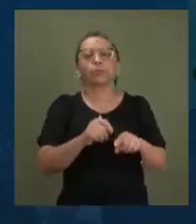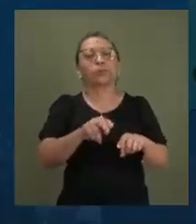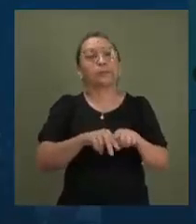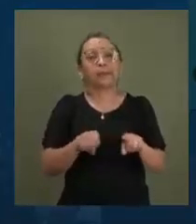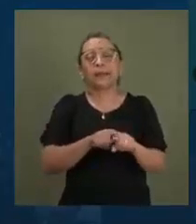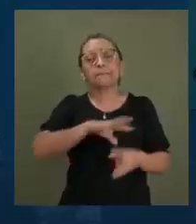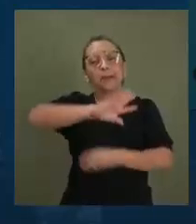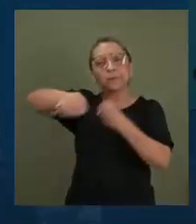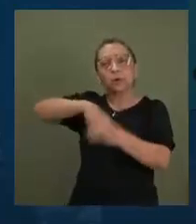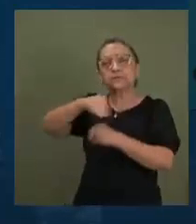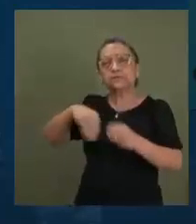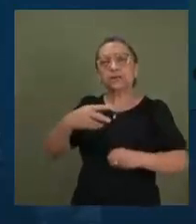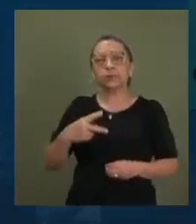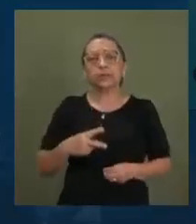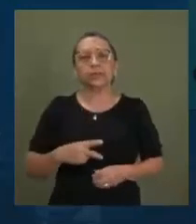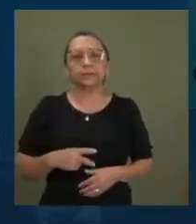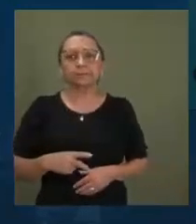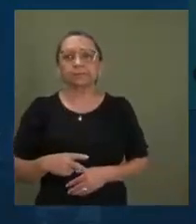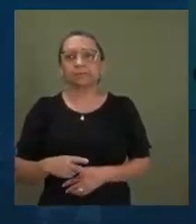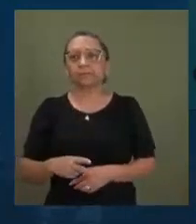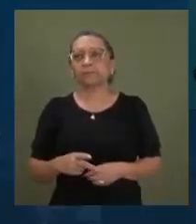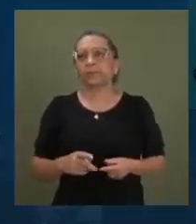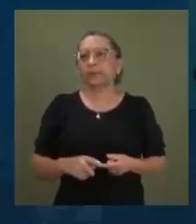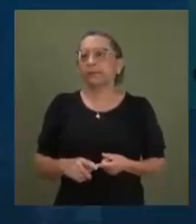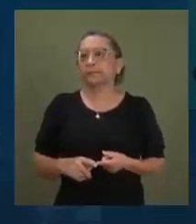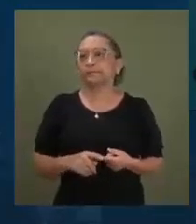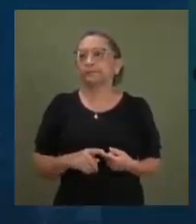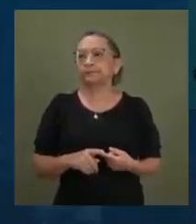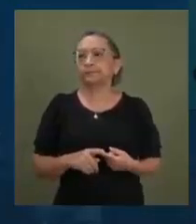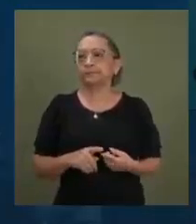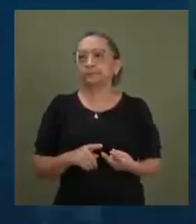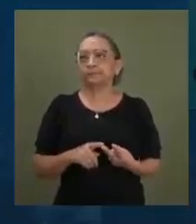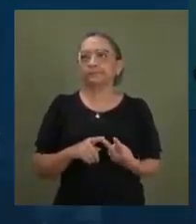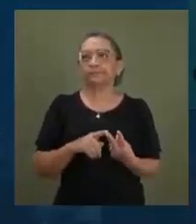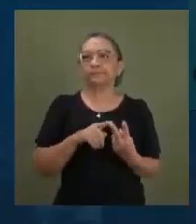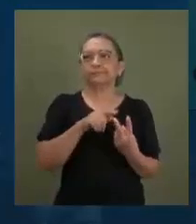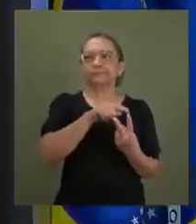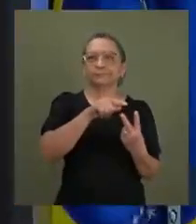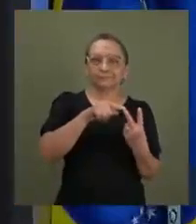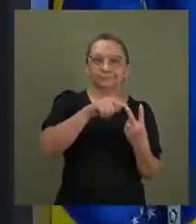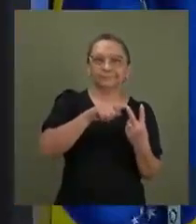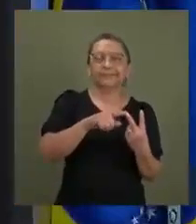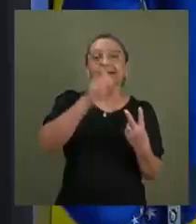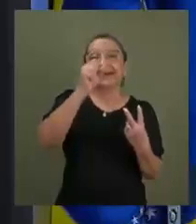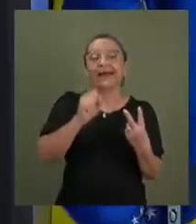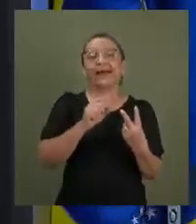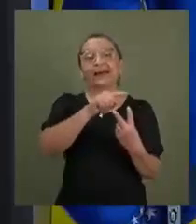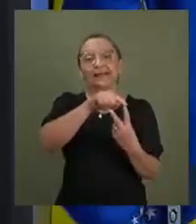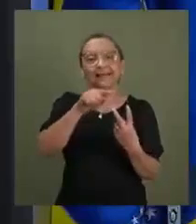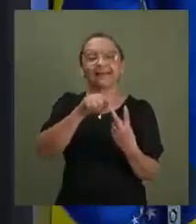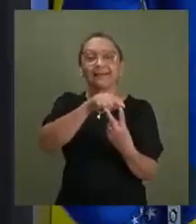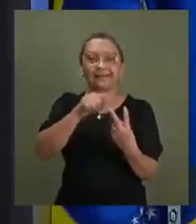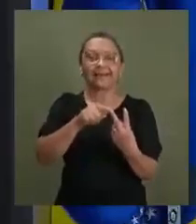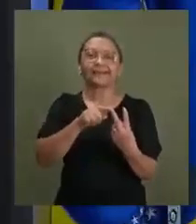pele. Aqui a imagem do meio, mostrando linfócito tendo